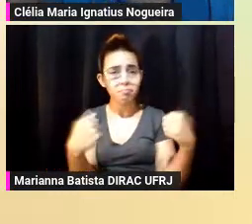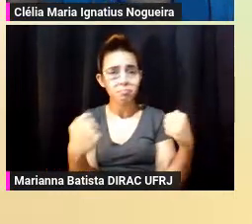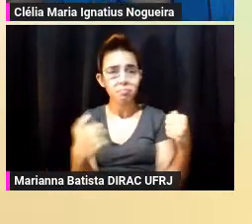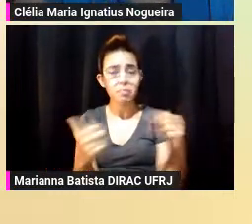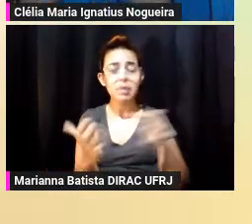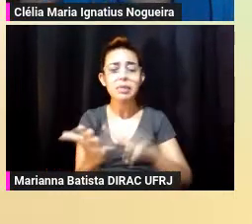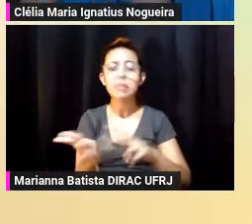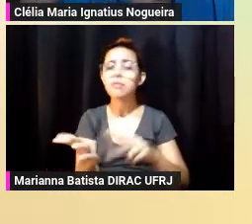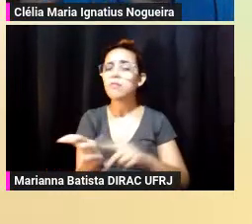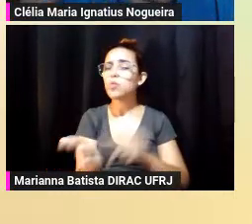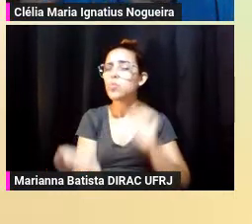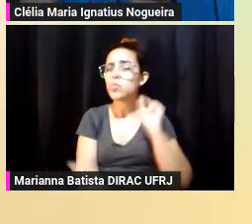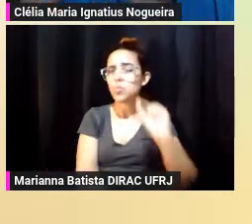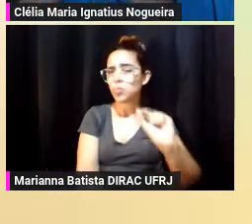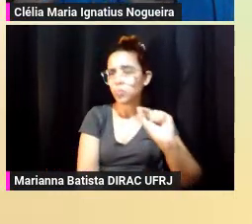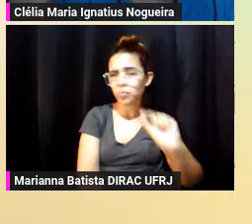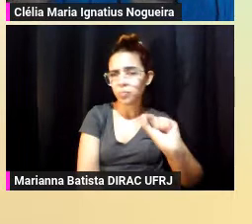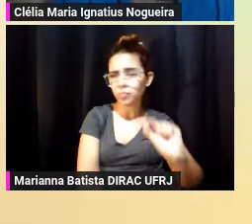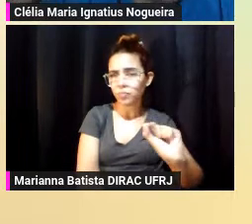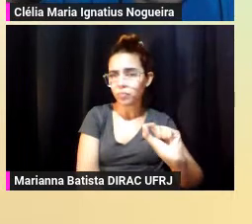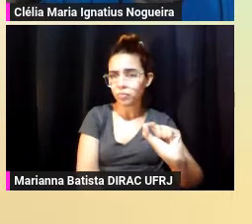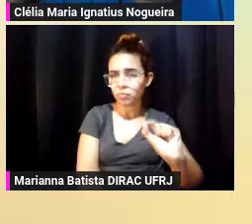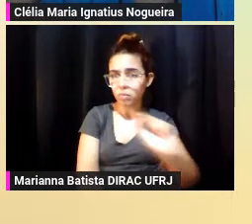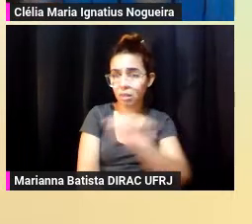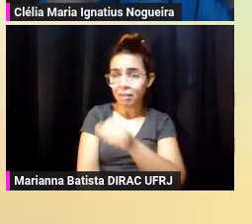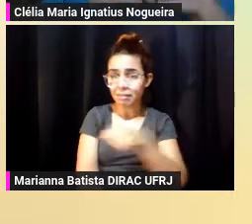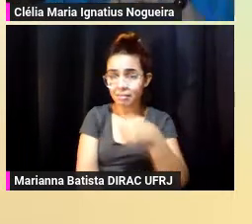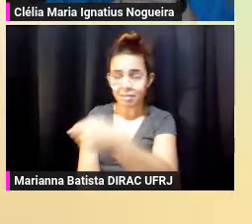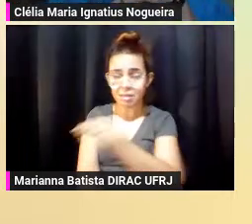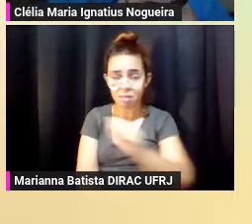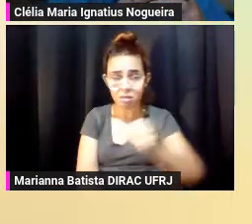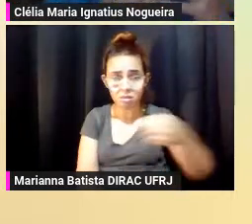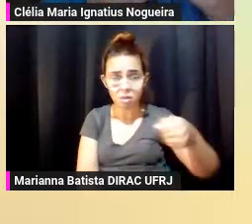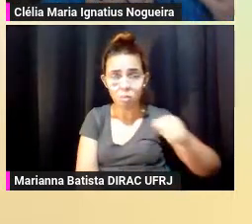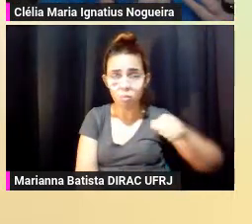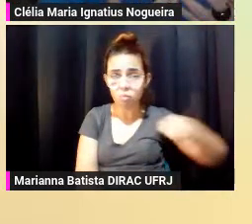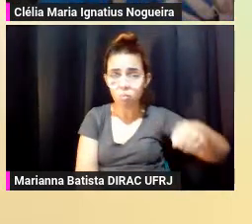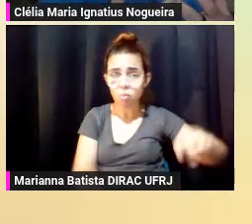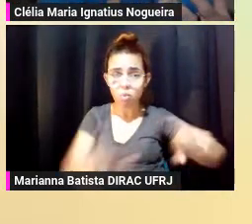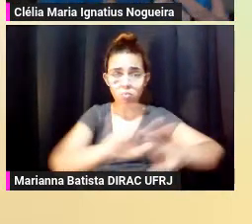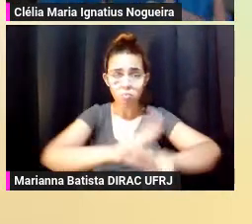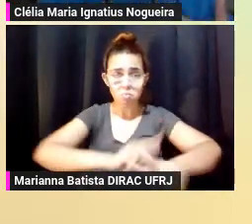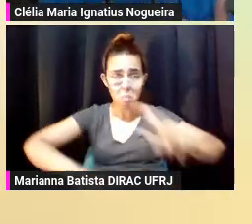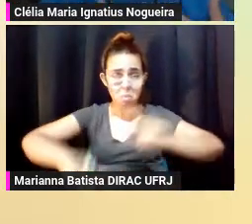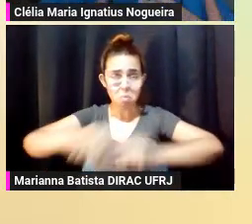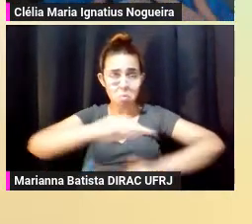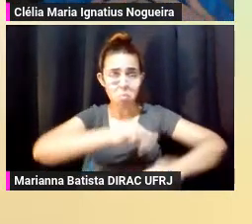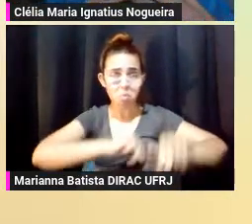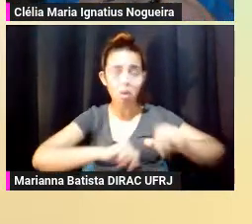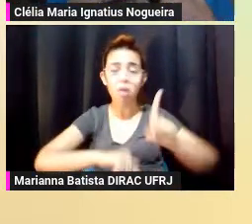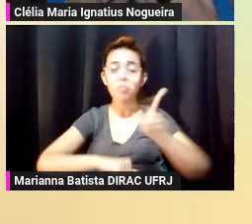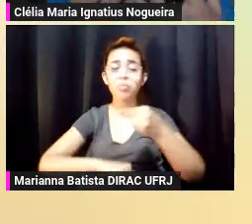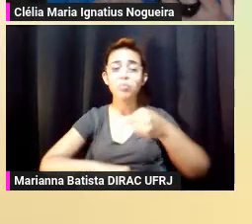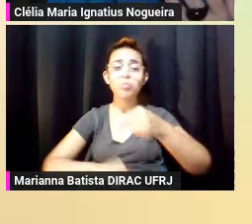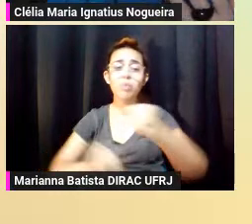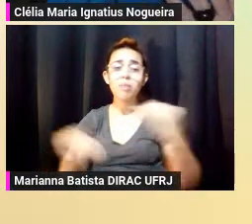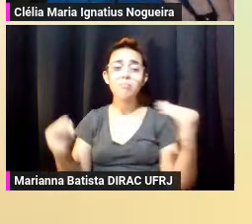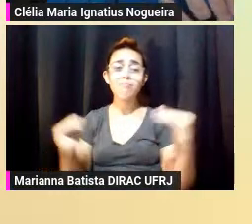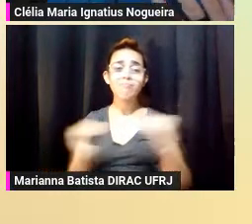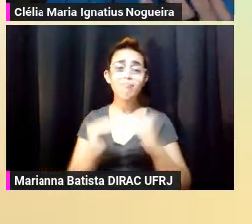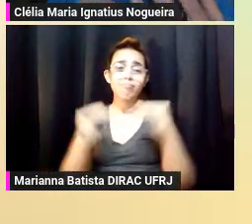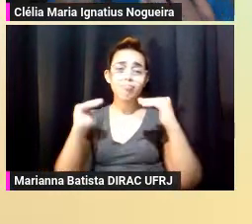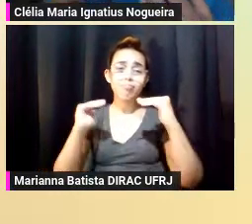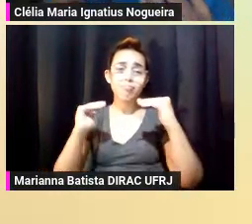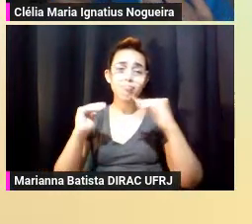a diferença é o que mais nos torna comum, o que temos de mais comum, né? Nós temos